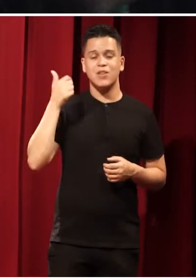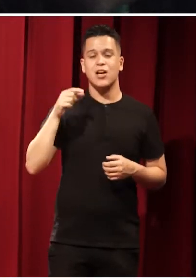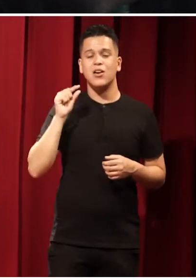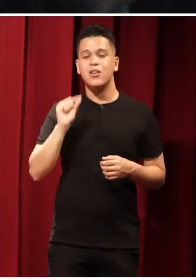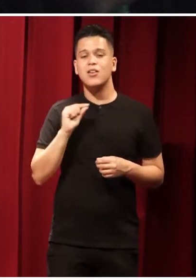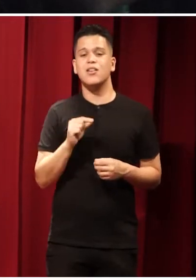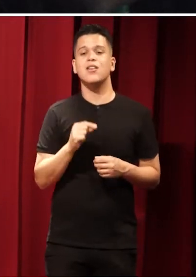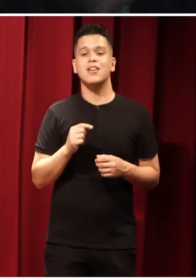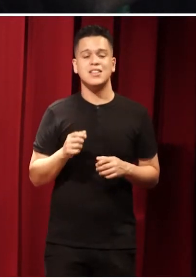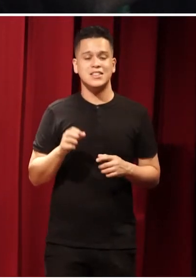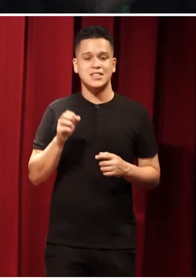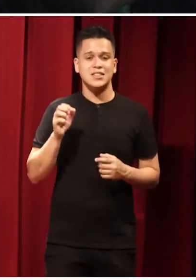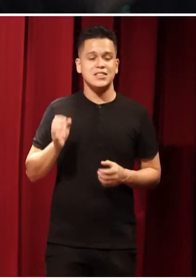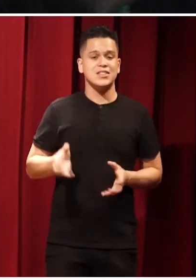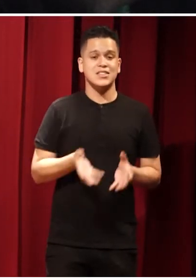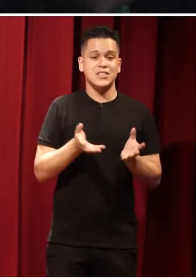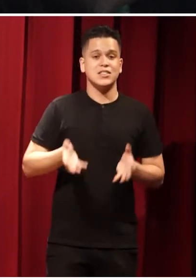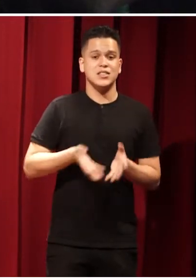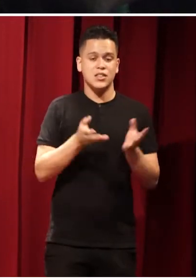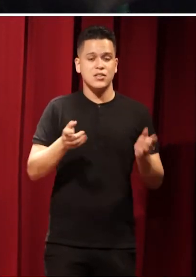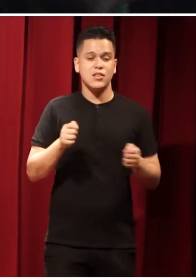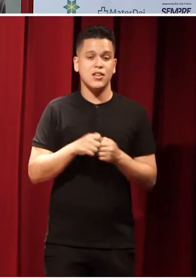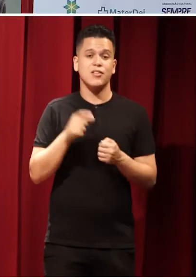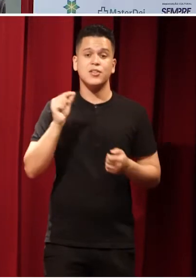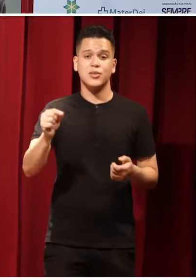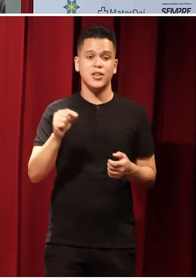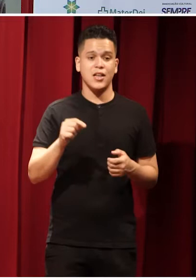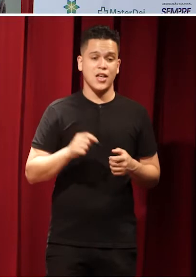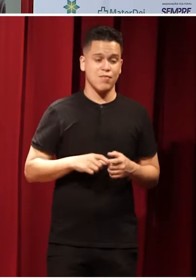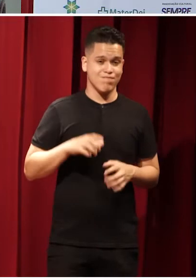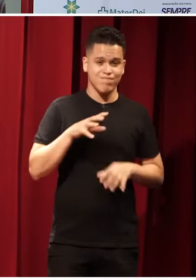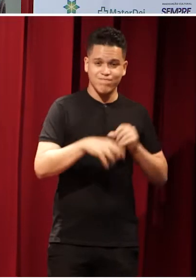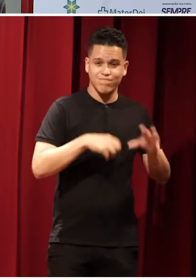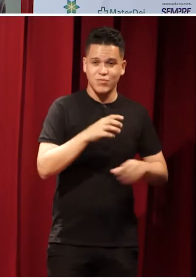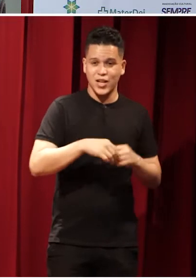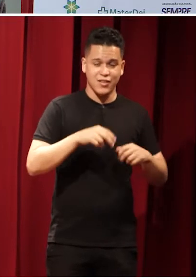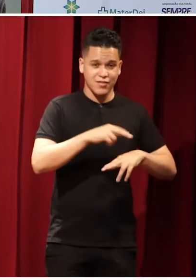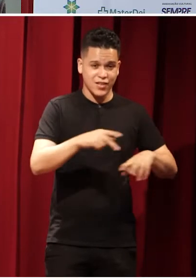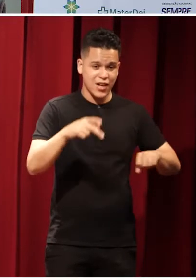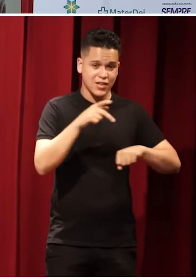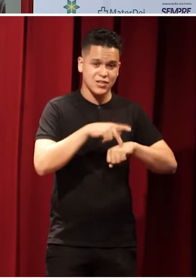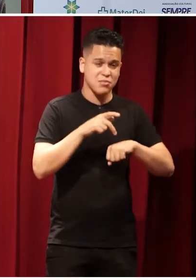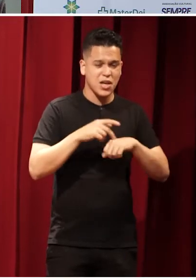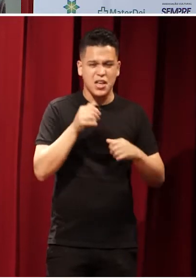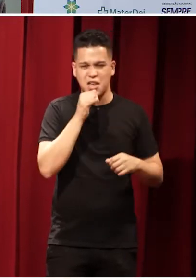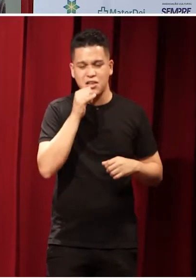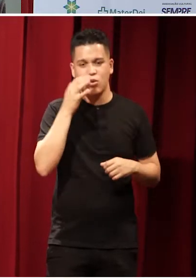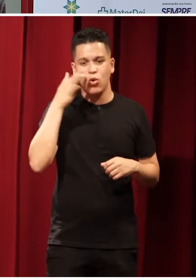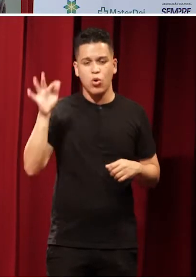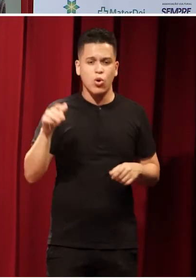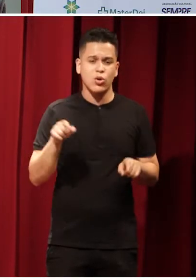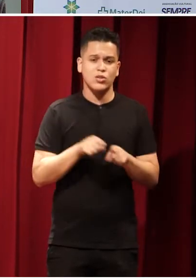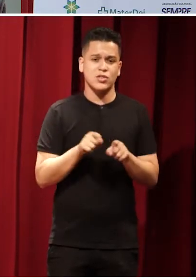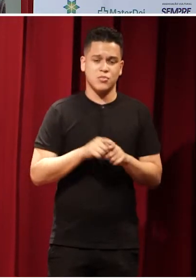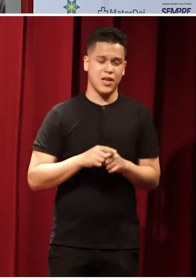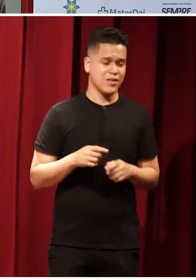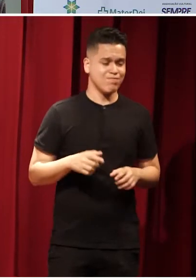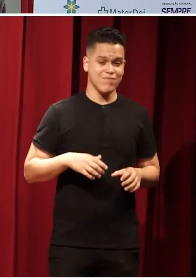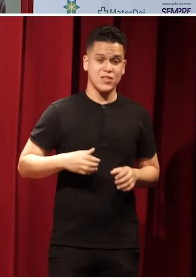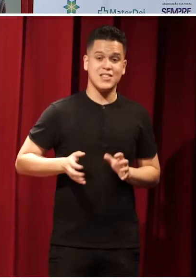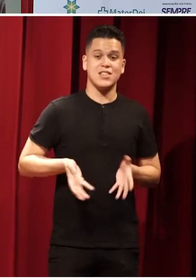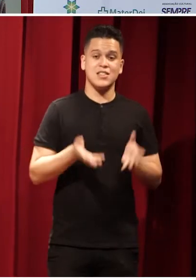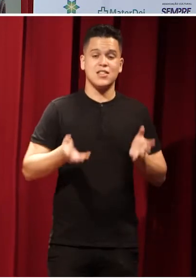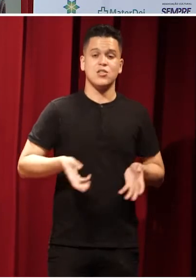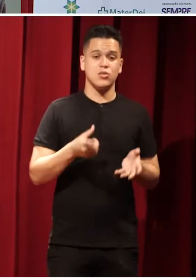é incentivar a exploração de minérios, a produção de soja e a produção de pecuária.